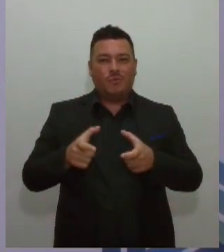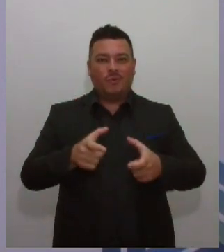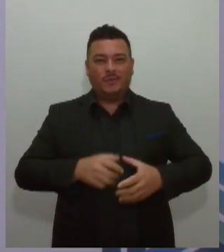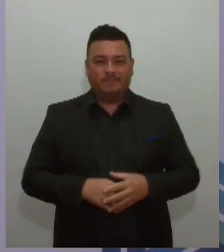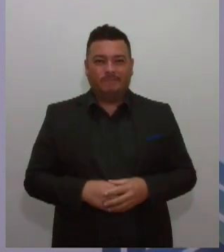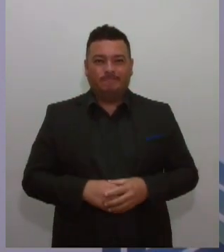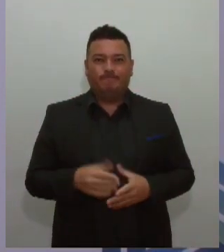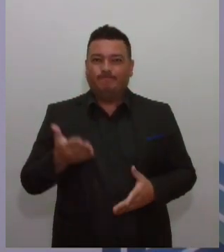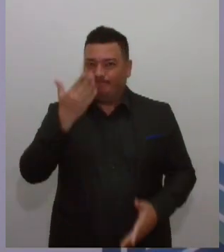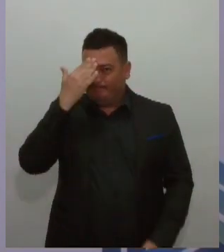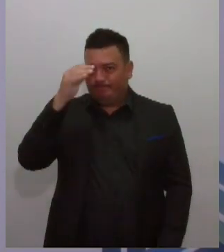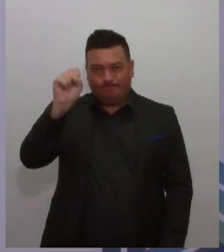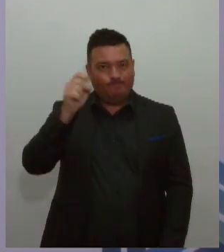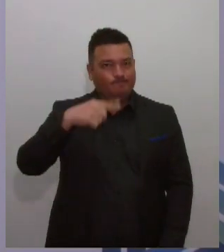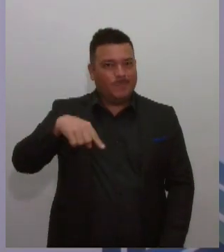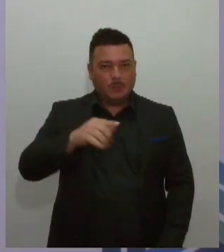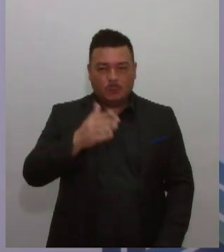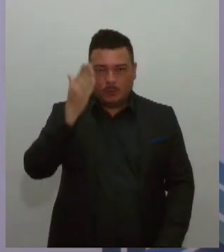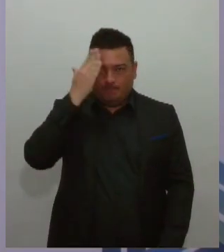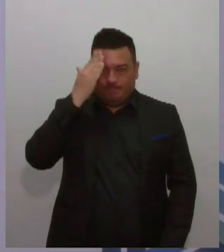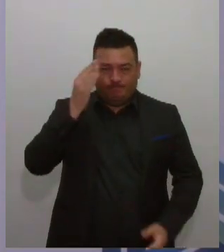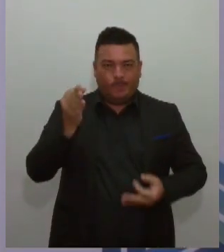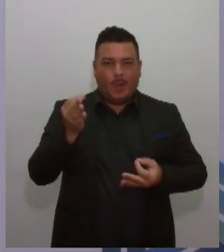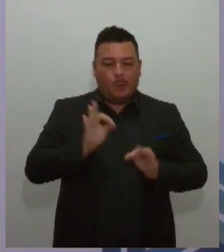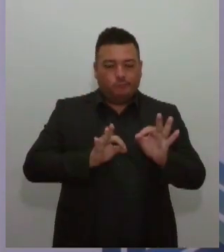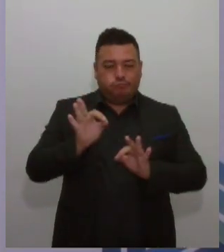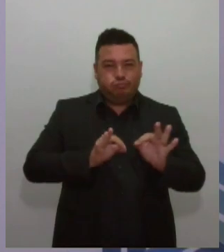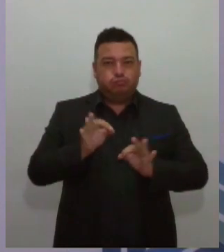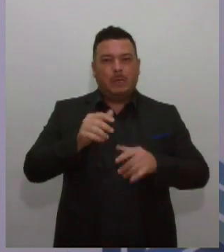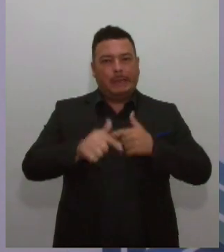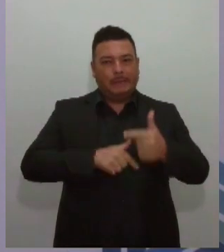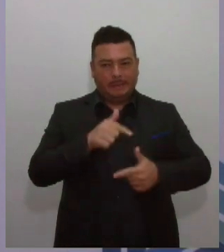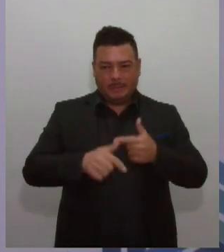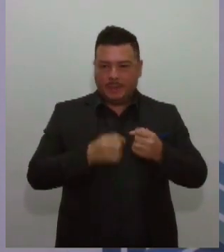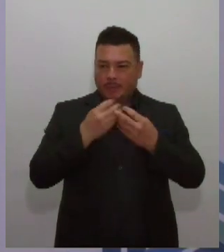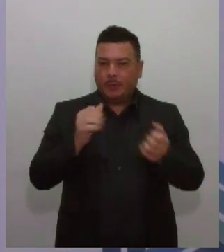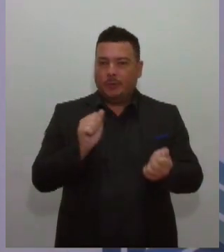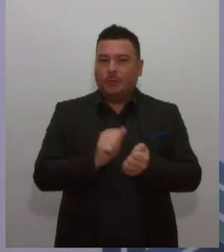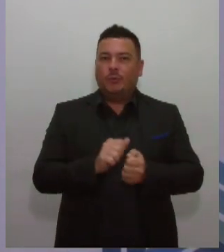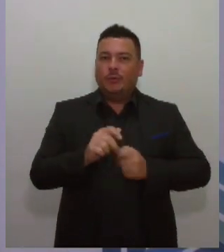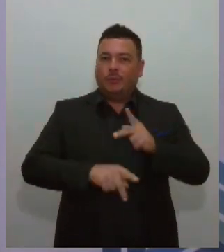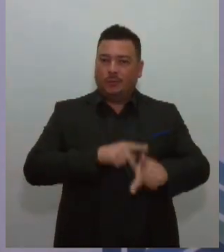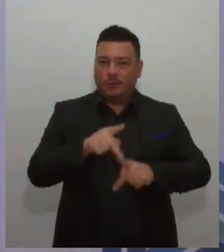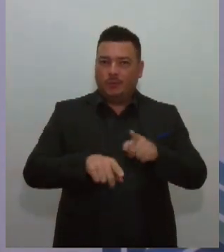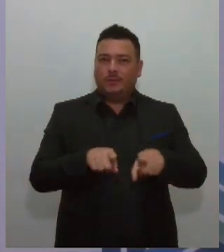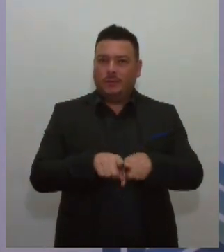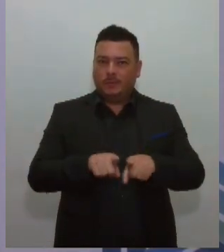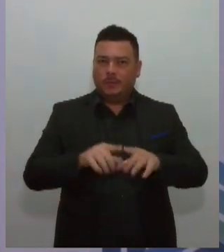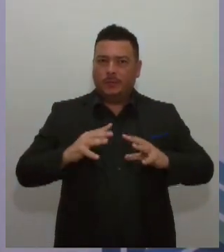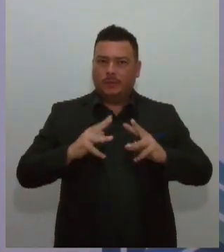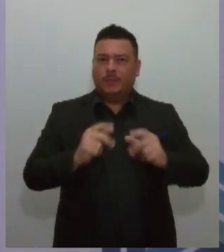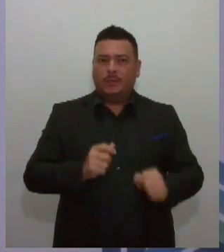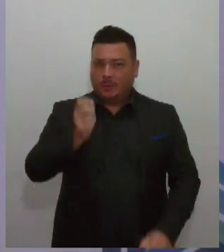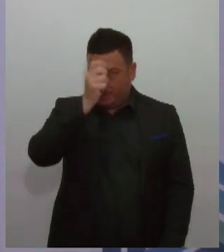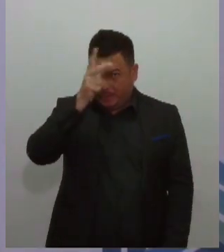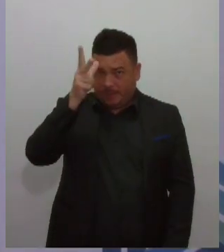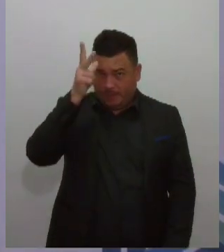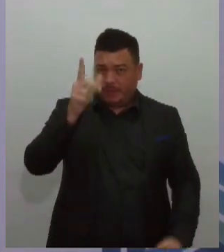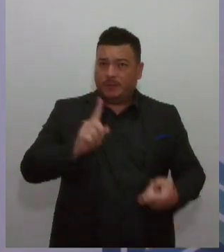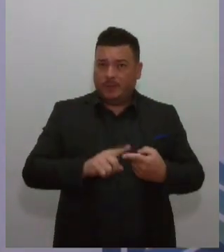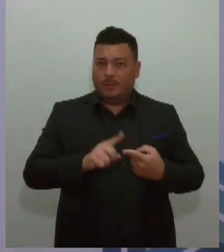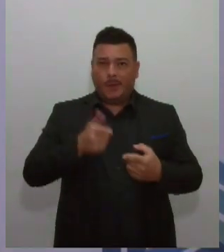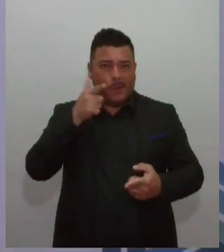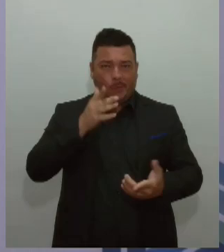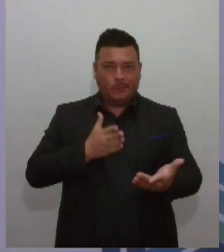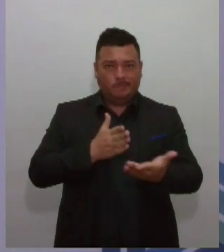muito discernimento para continuar fazendo esse trabalho junto ao povo, a todos os prefeitos e prefeitas eleitos, a todos os